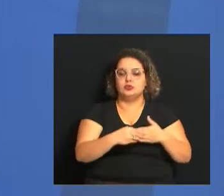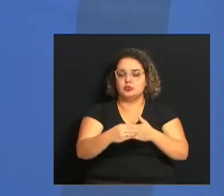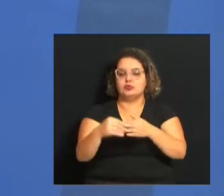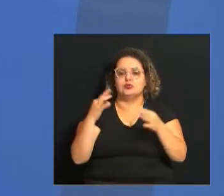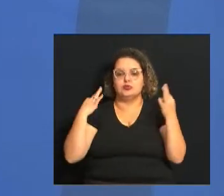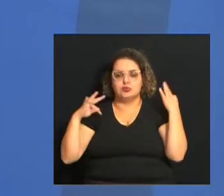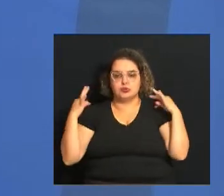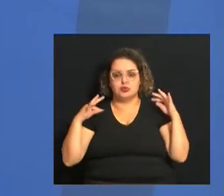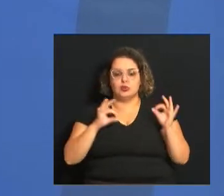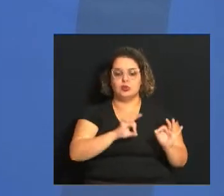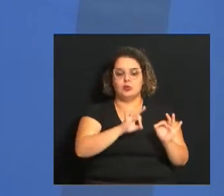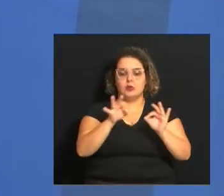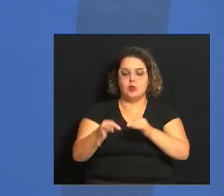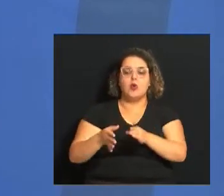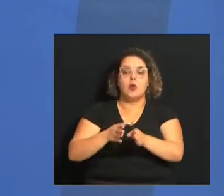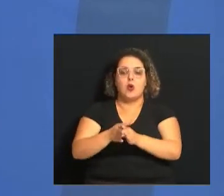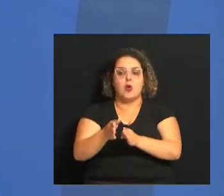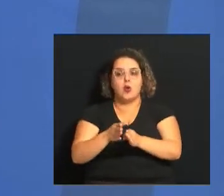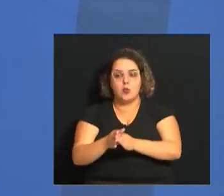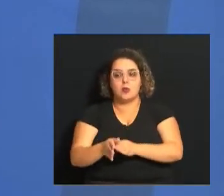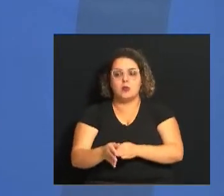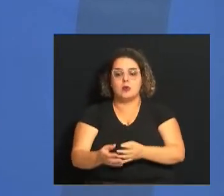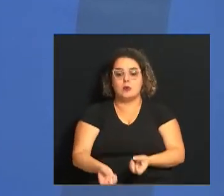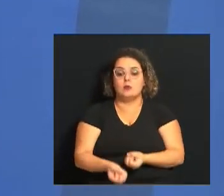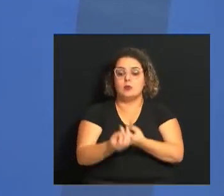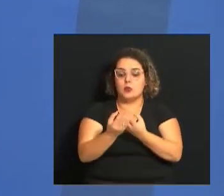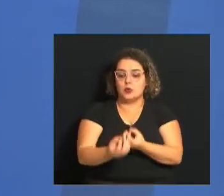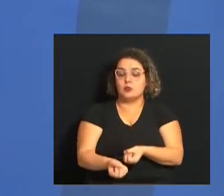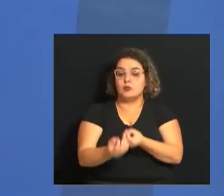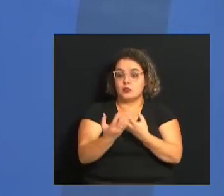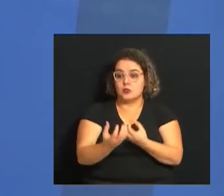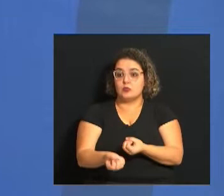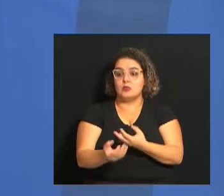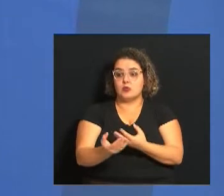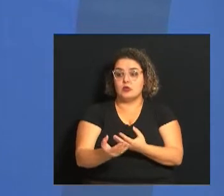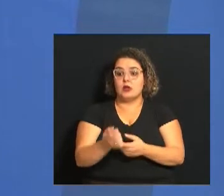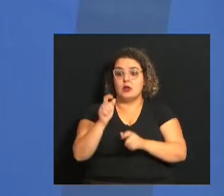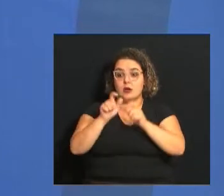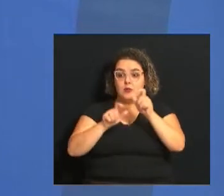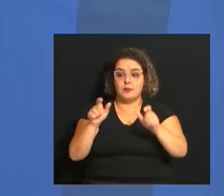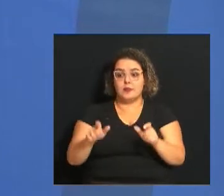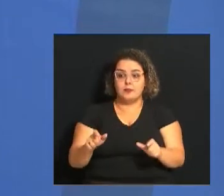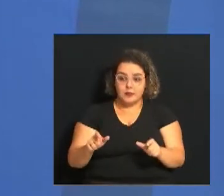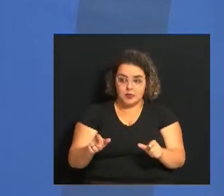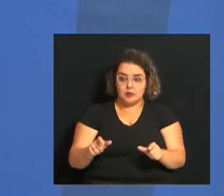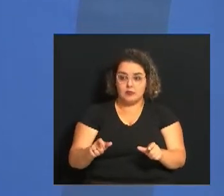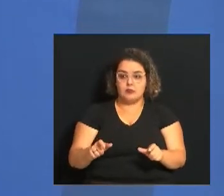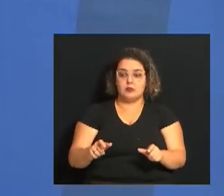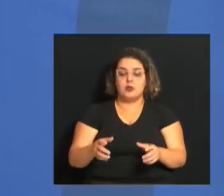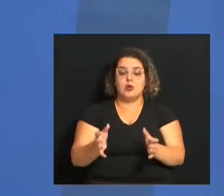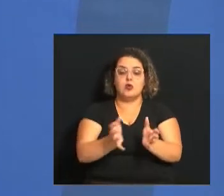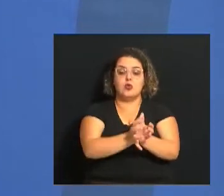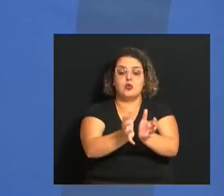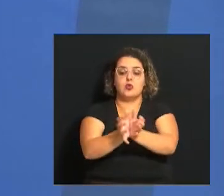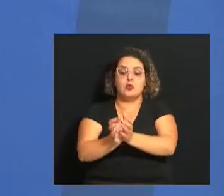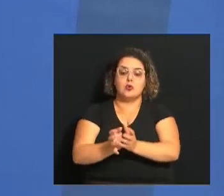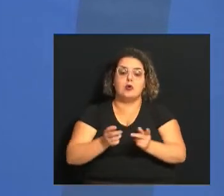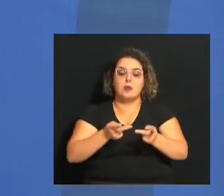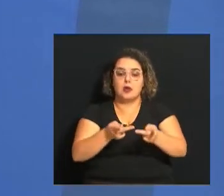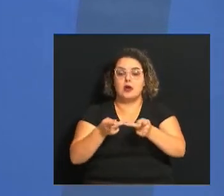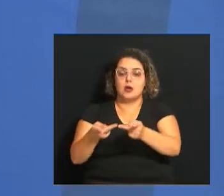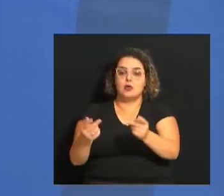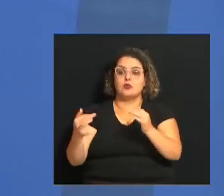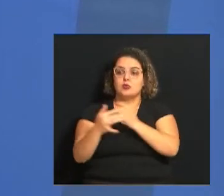acompanhamento, orientação, fornecimento de informações a pessoas ou grupos em visitas, excursões urbanas